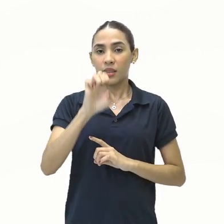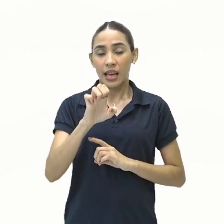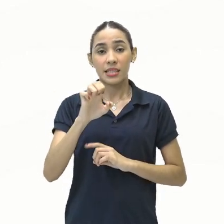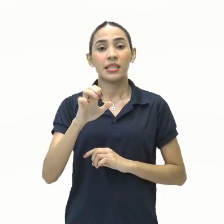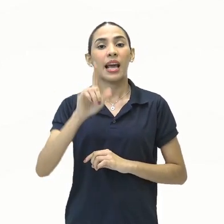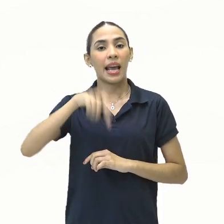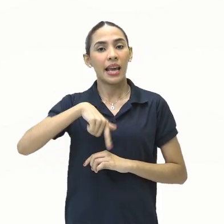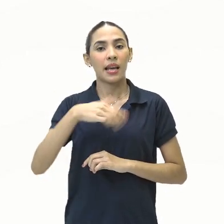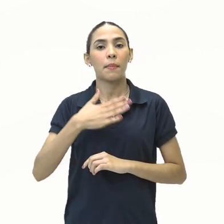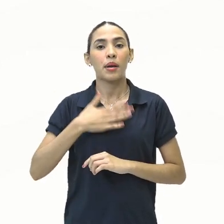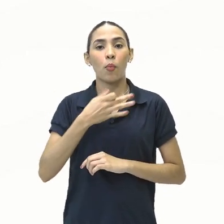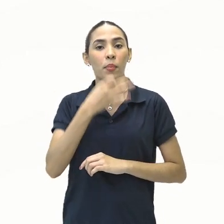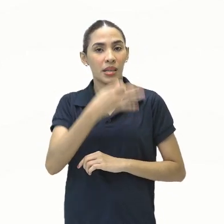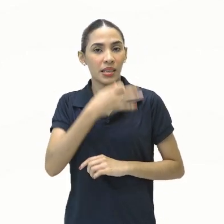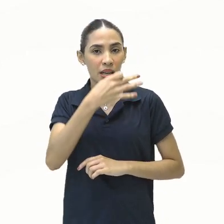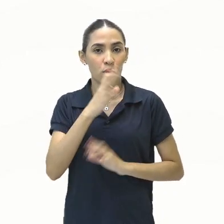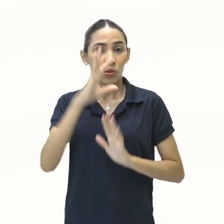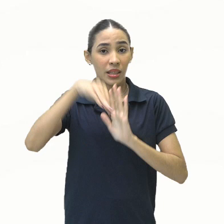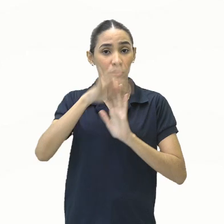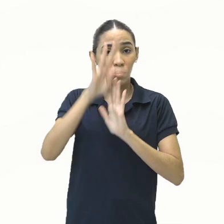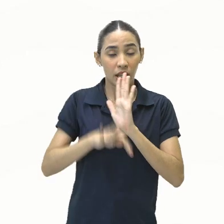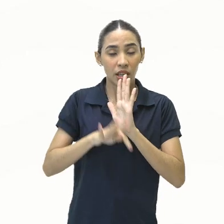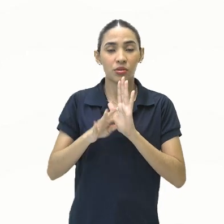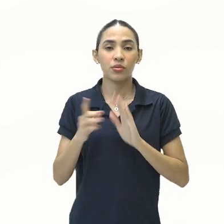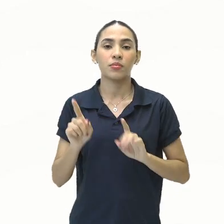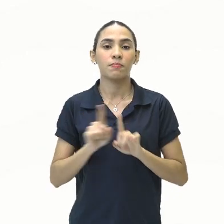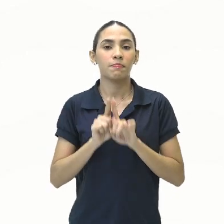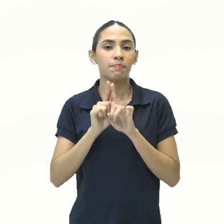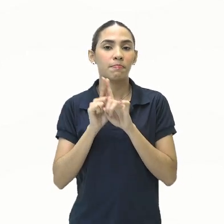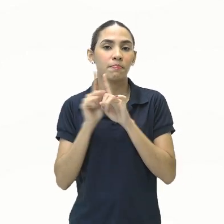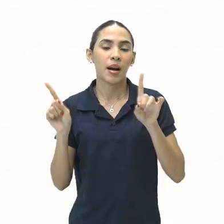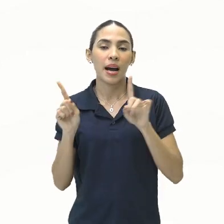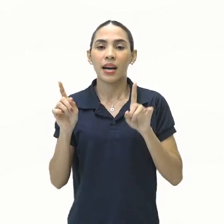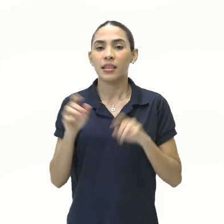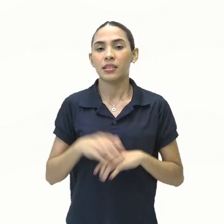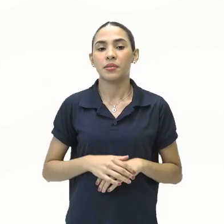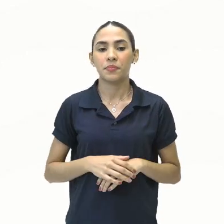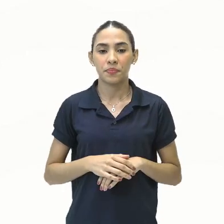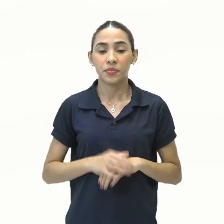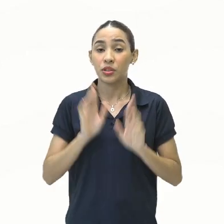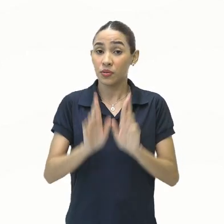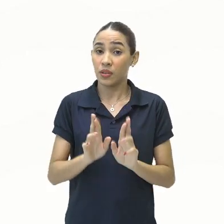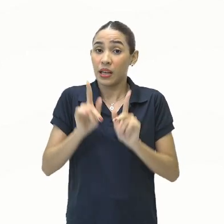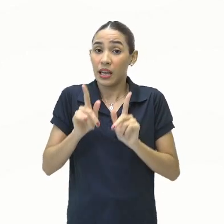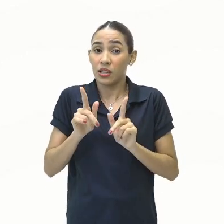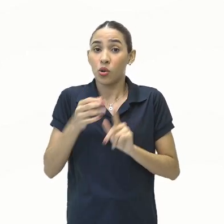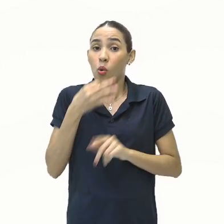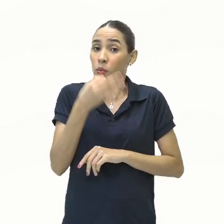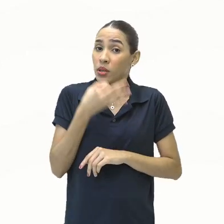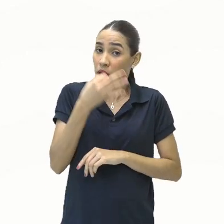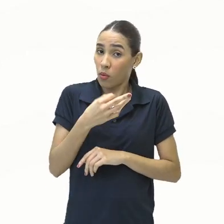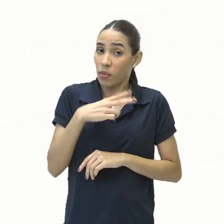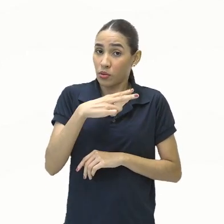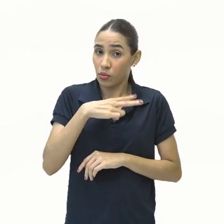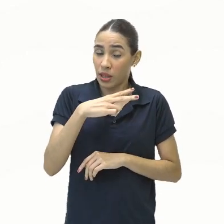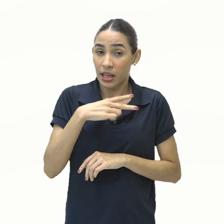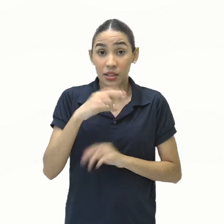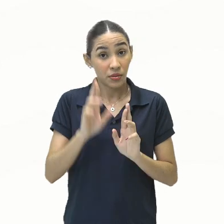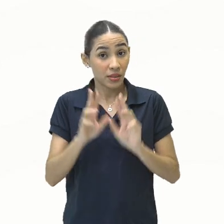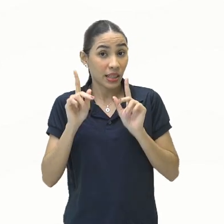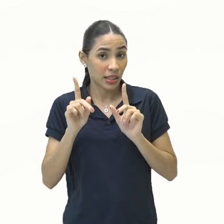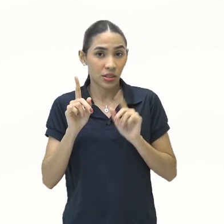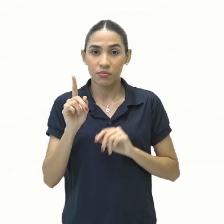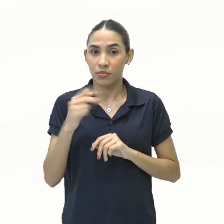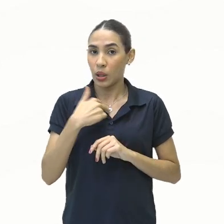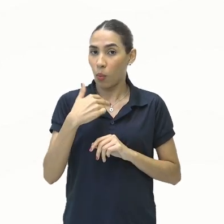texto. Porém, sem marcar sua opinião de forma pessoal. Eu tenho sim, posso ter minha opinião, mas não de